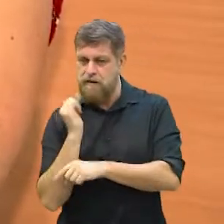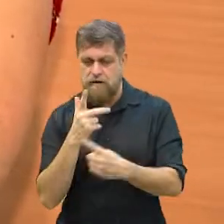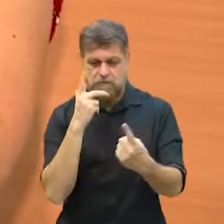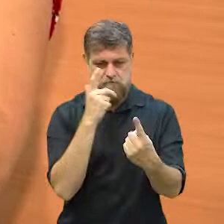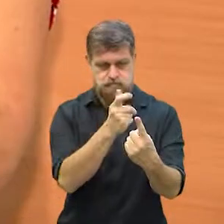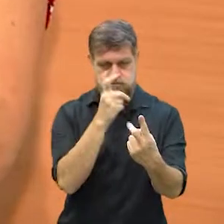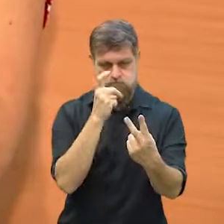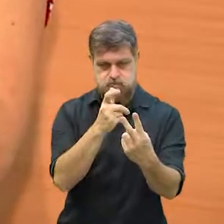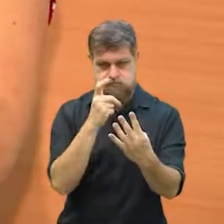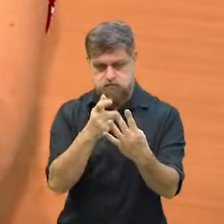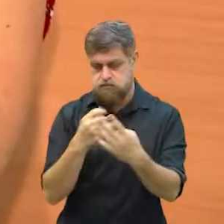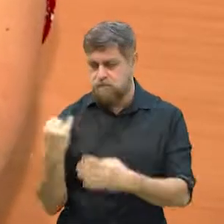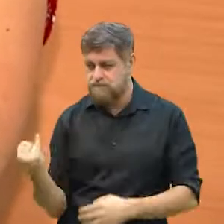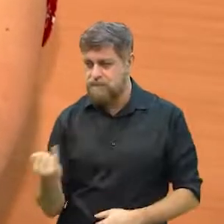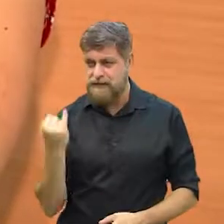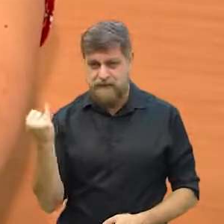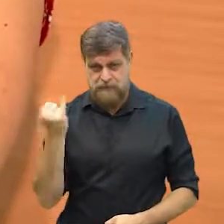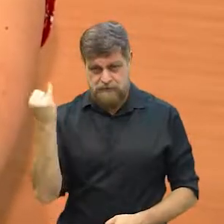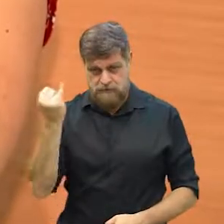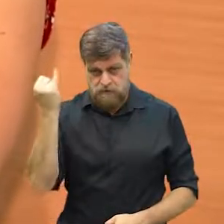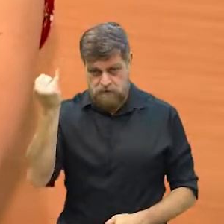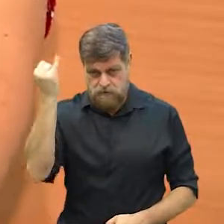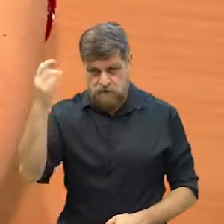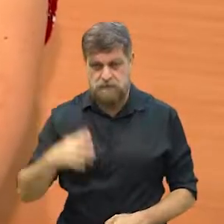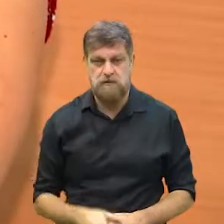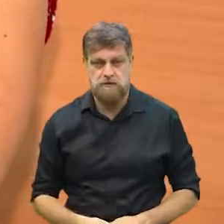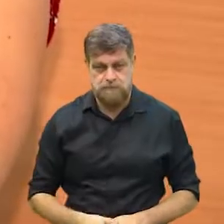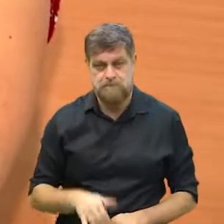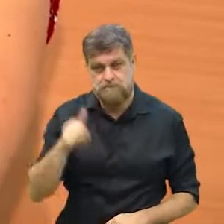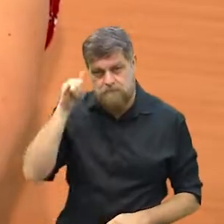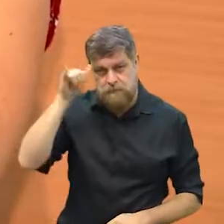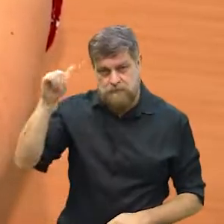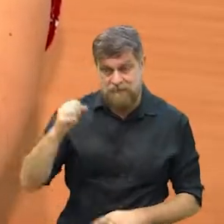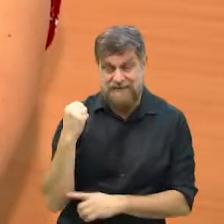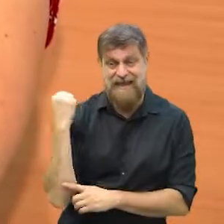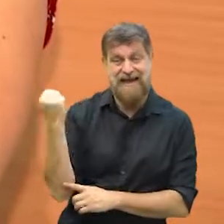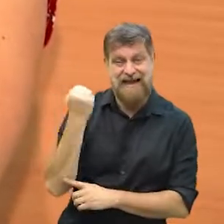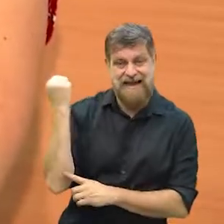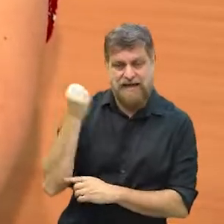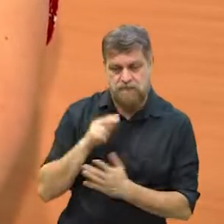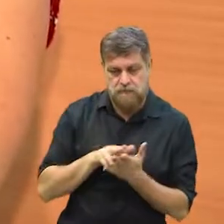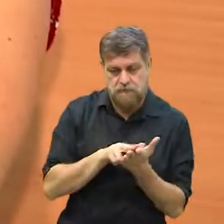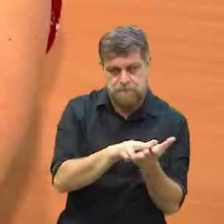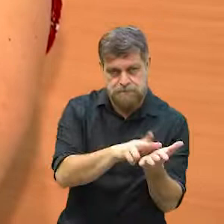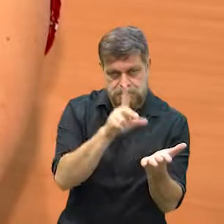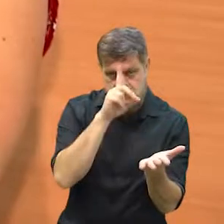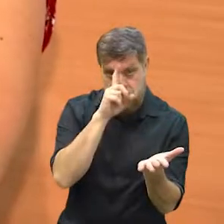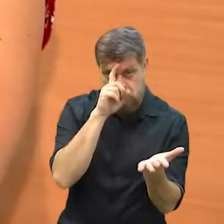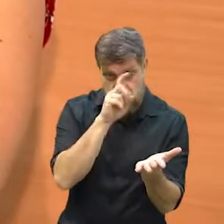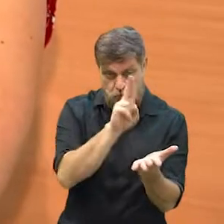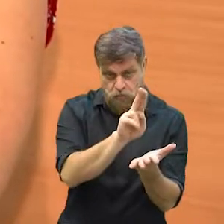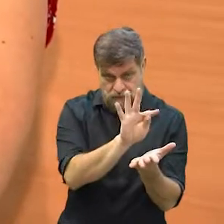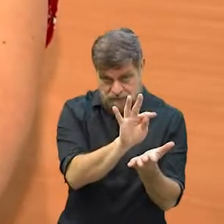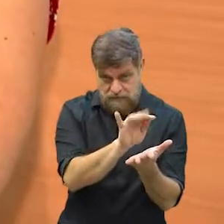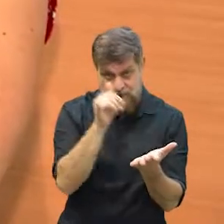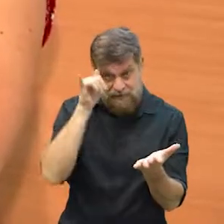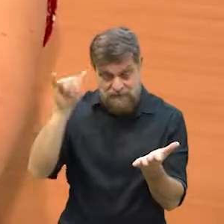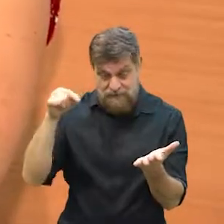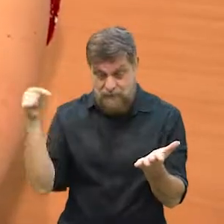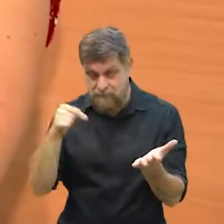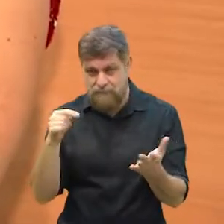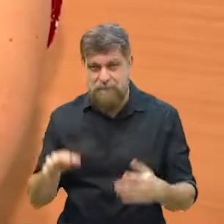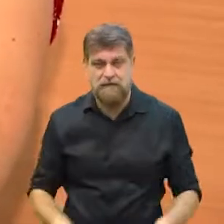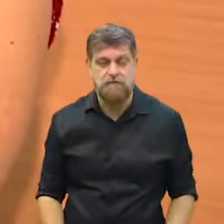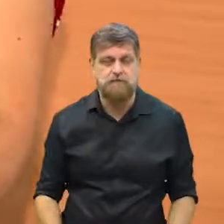que a vacinação é importante, a vacinação ela previne casos de internação, casos graves,